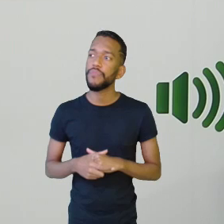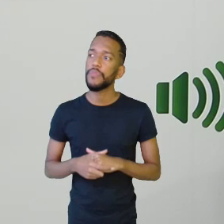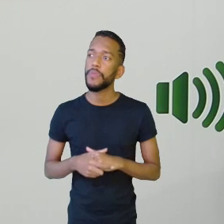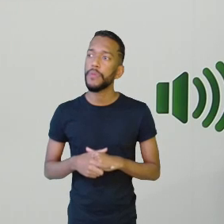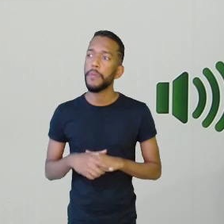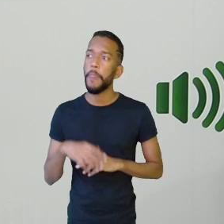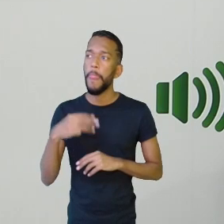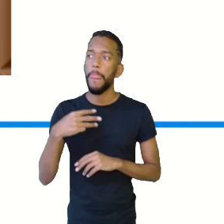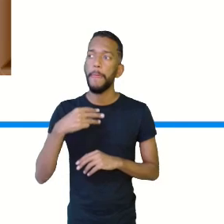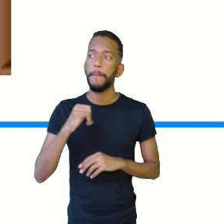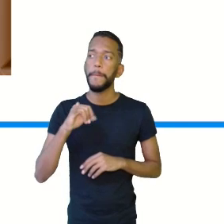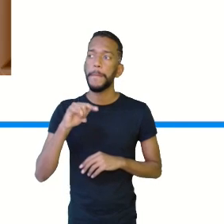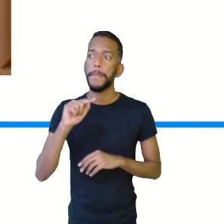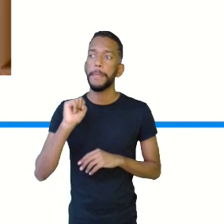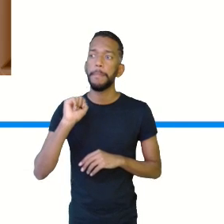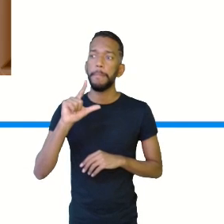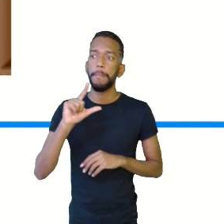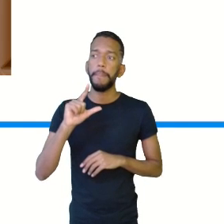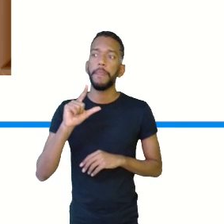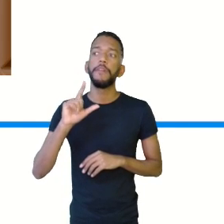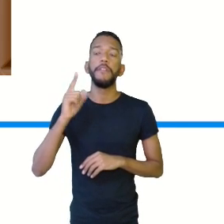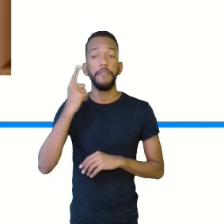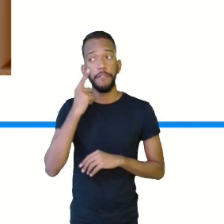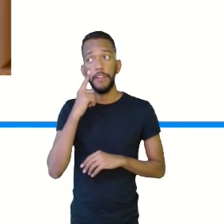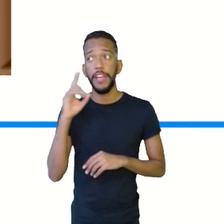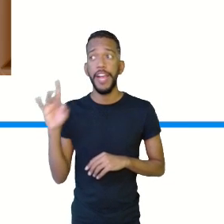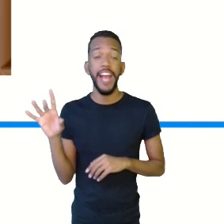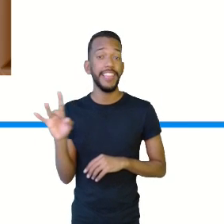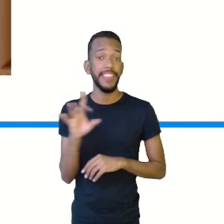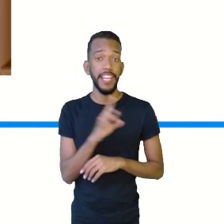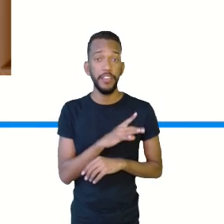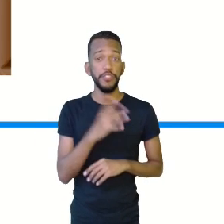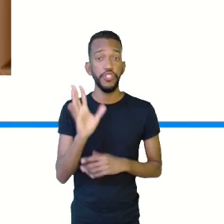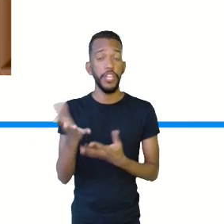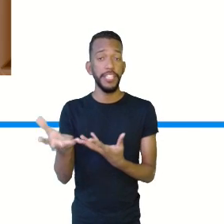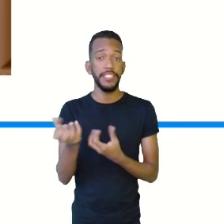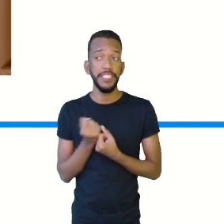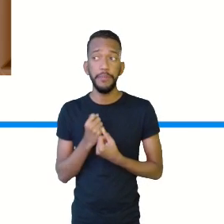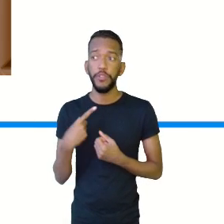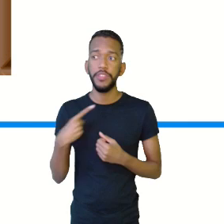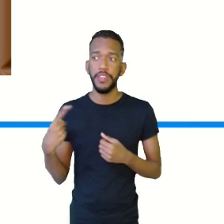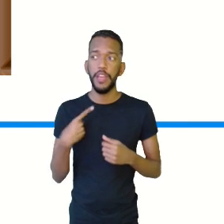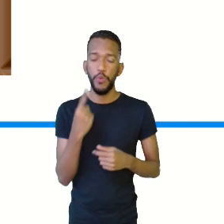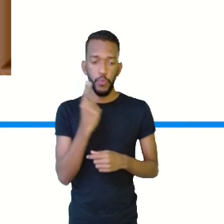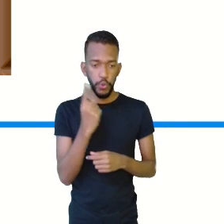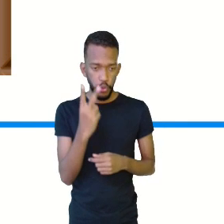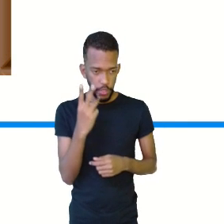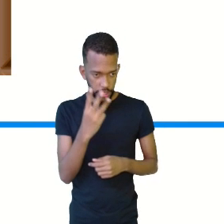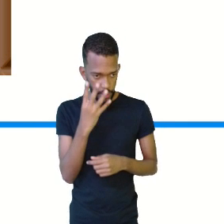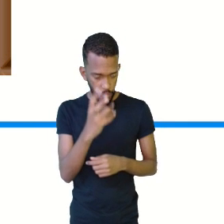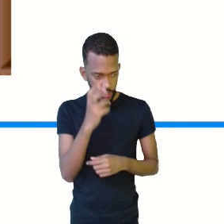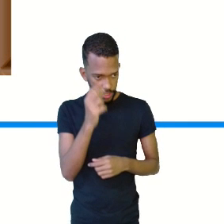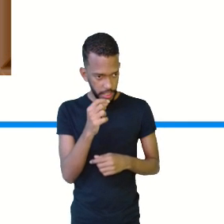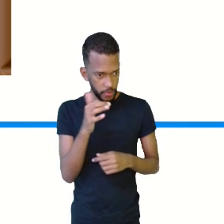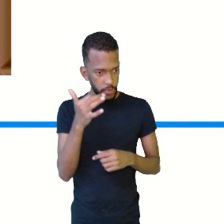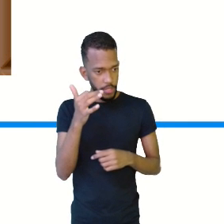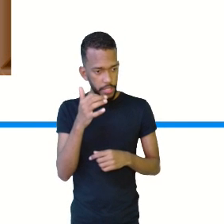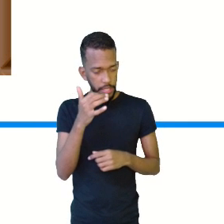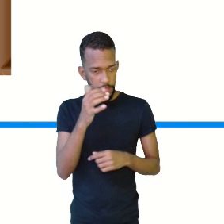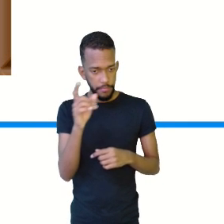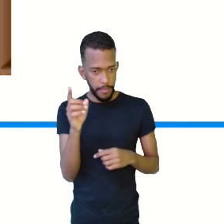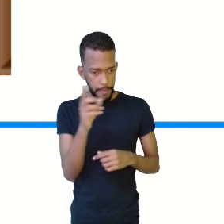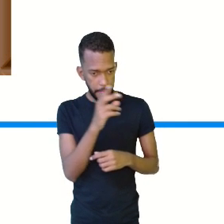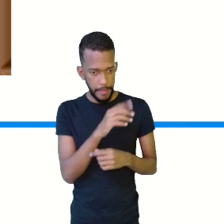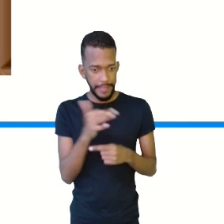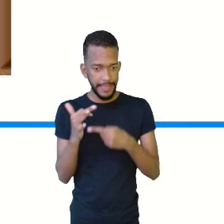Miguel e Gustavo, cada um recebeu o quê? 5 décimos, isso mesmo.